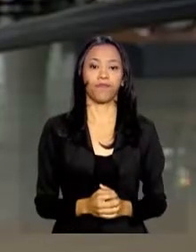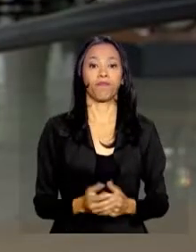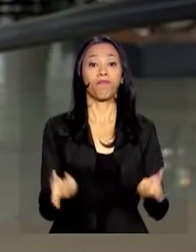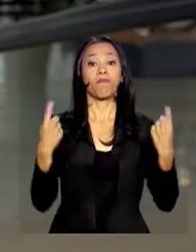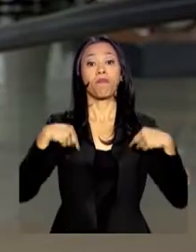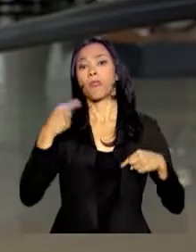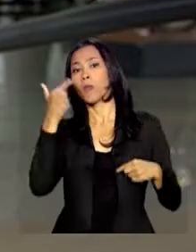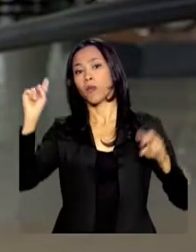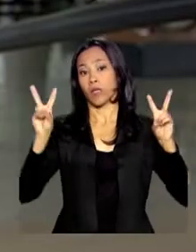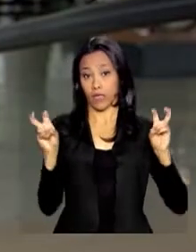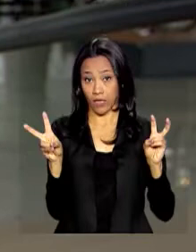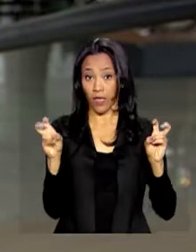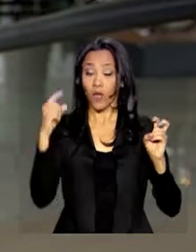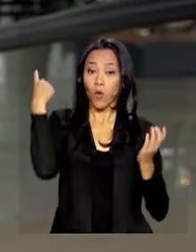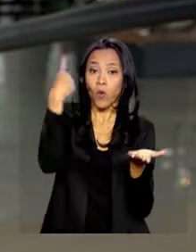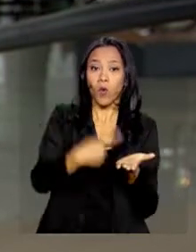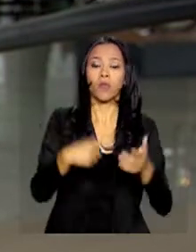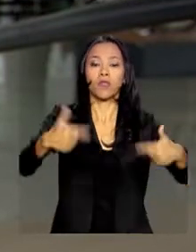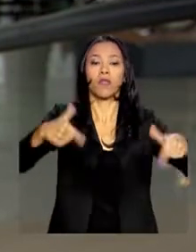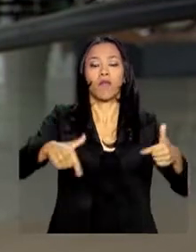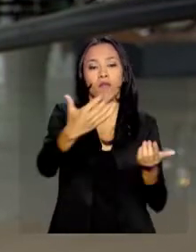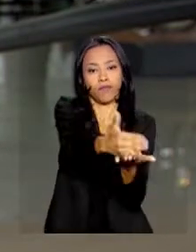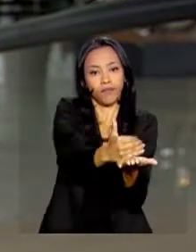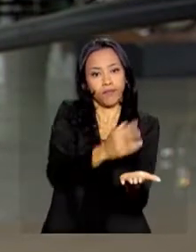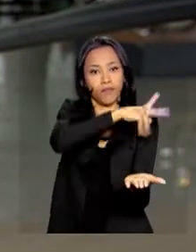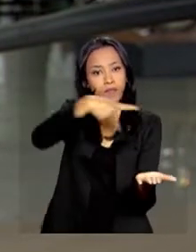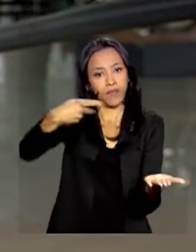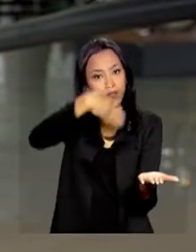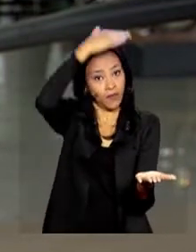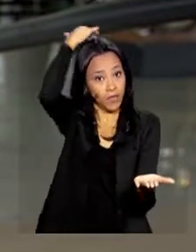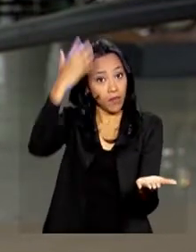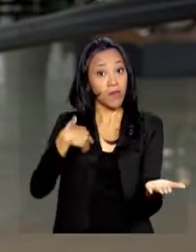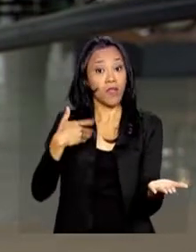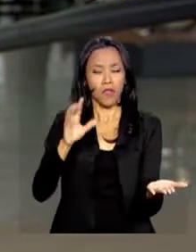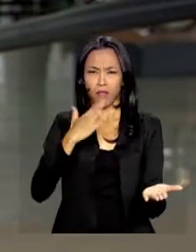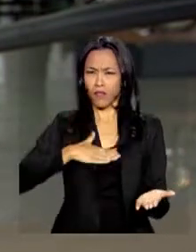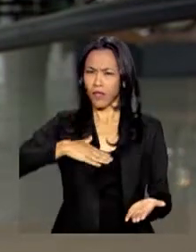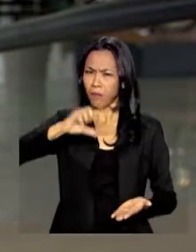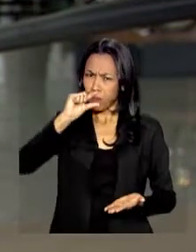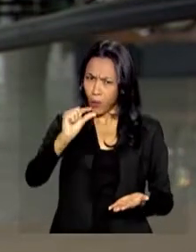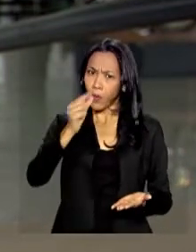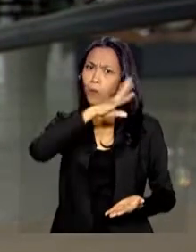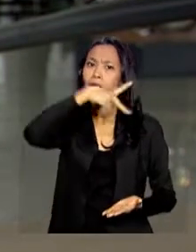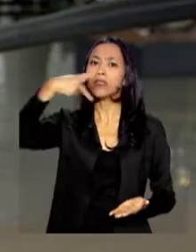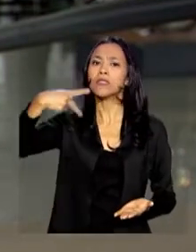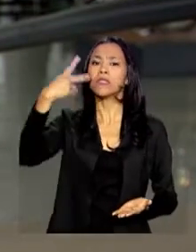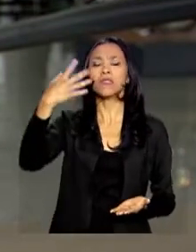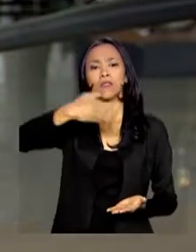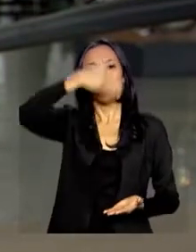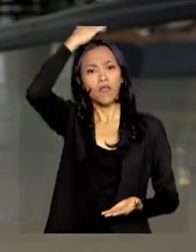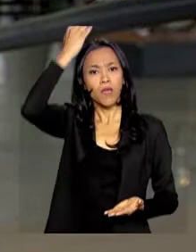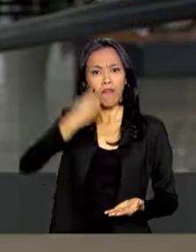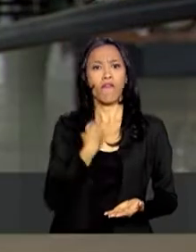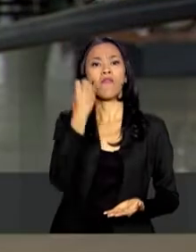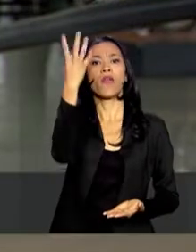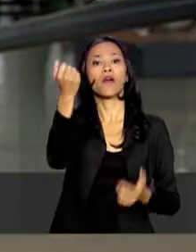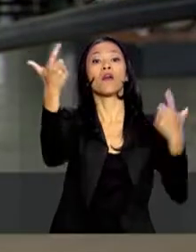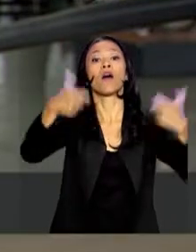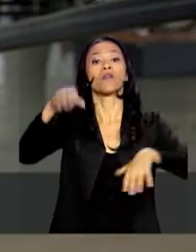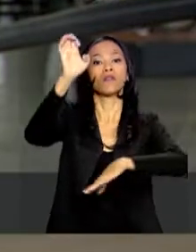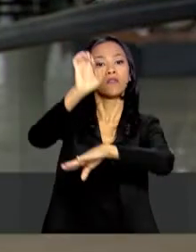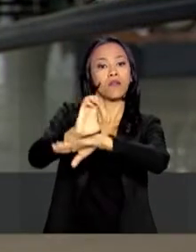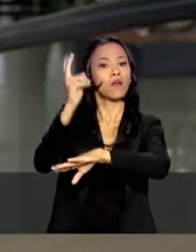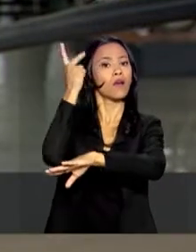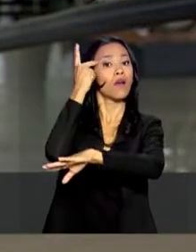agora falando sobre a agenda do presidente michel temer embarca daqui a pouco para são paulo onde participa de um encontro